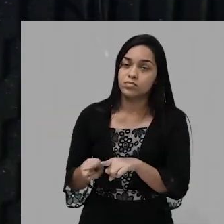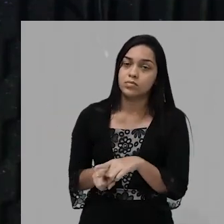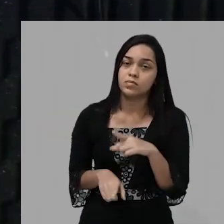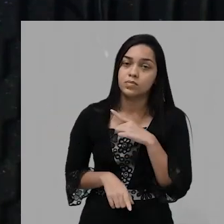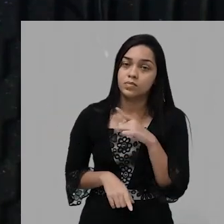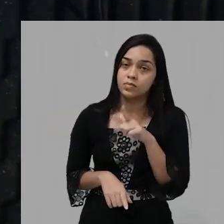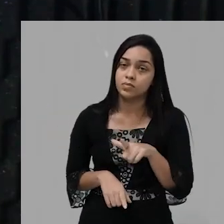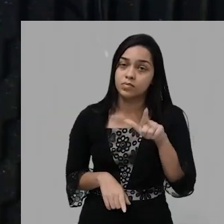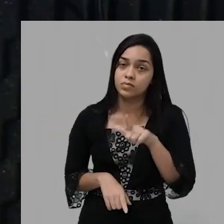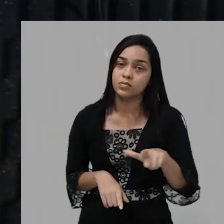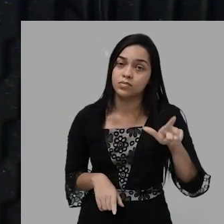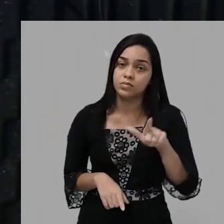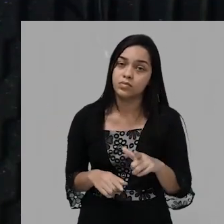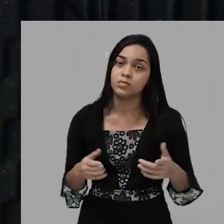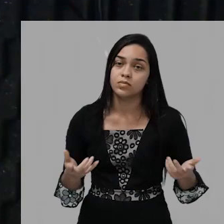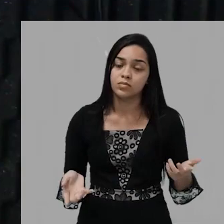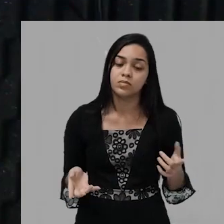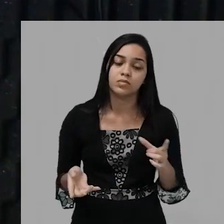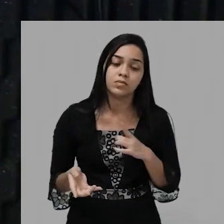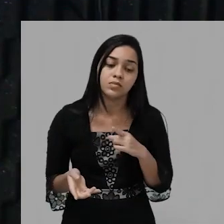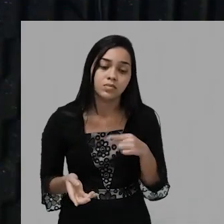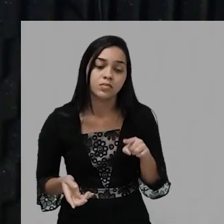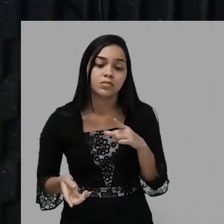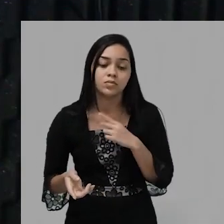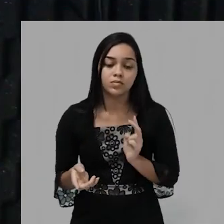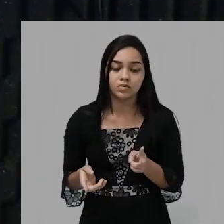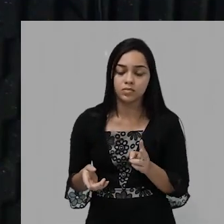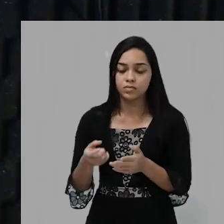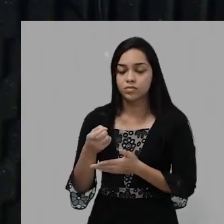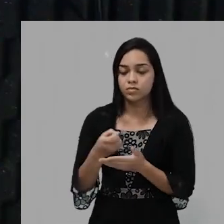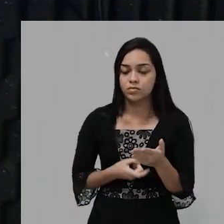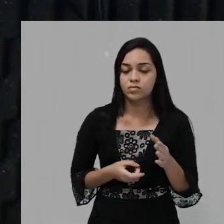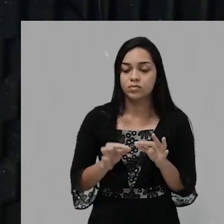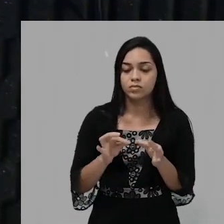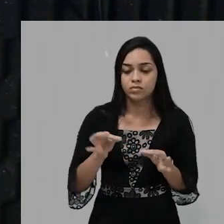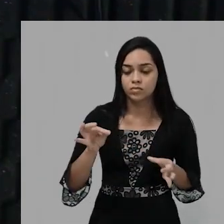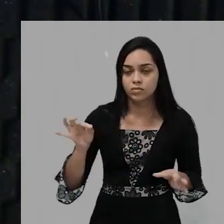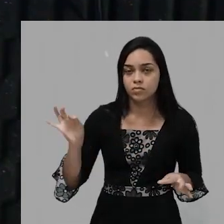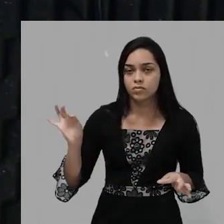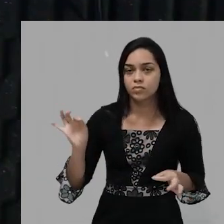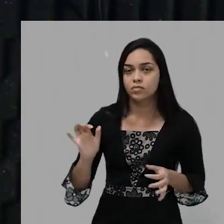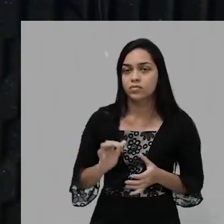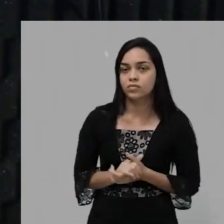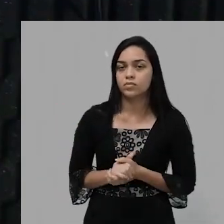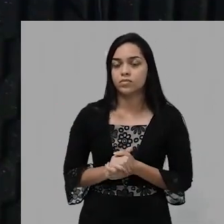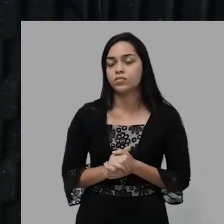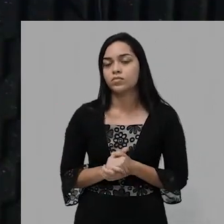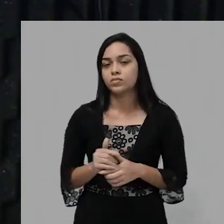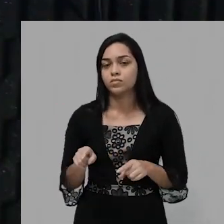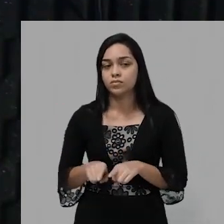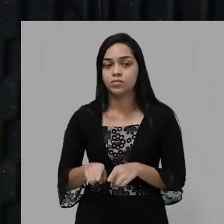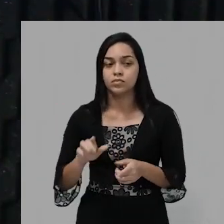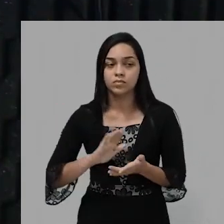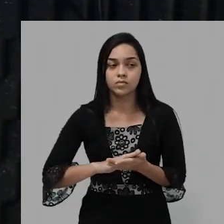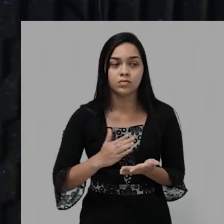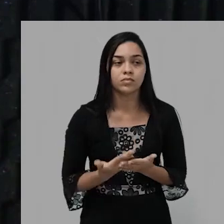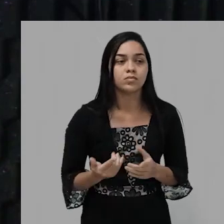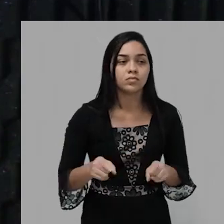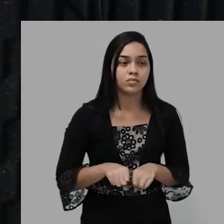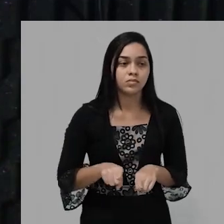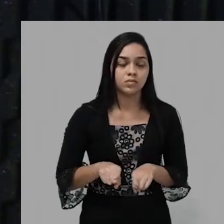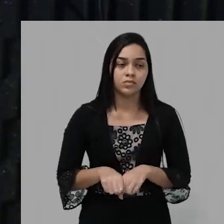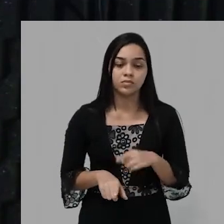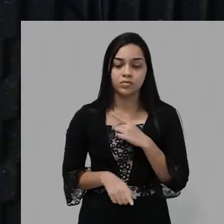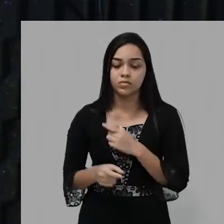de literatura. Tratando-se de literatura, vocês terão sempre textos de apoio para ler, para interpretar. E a